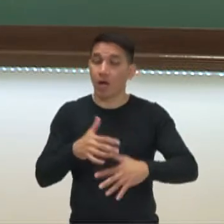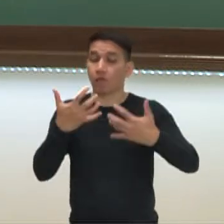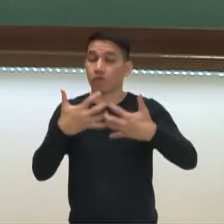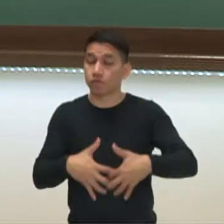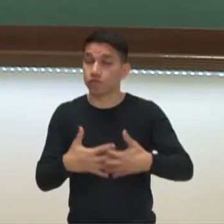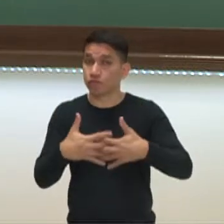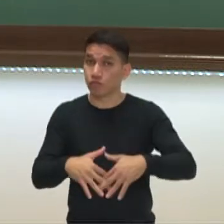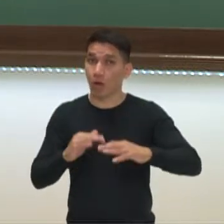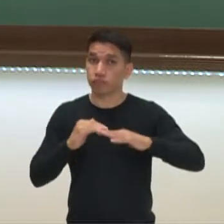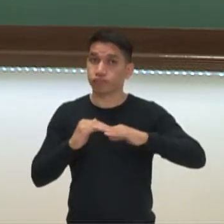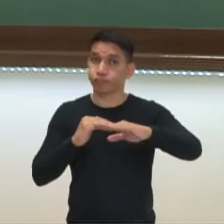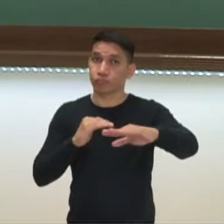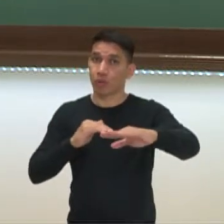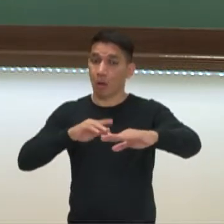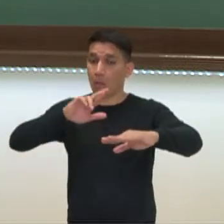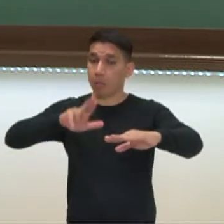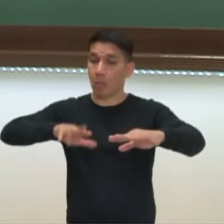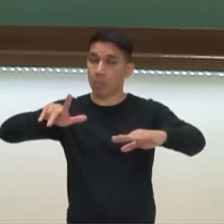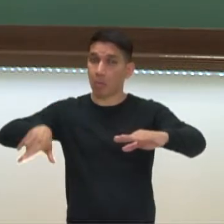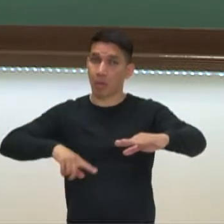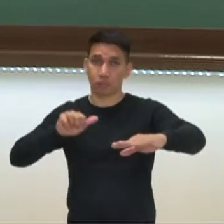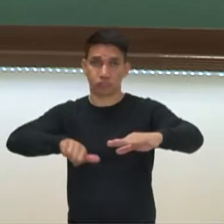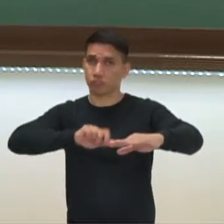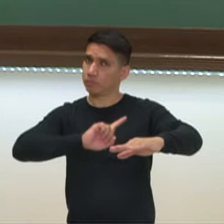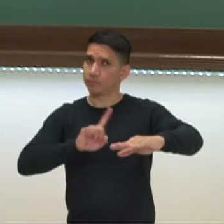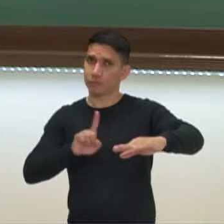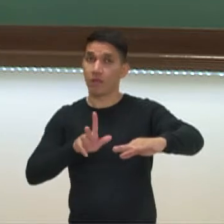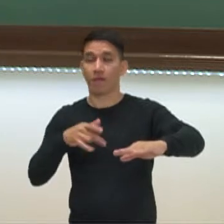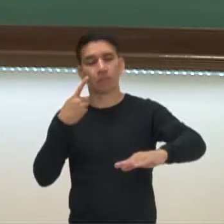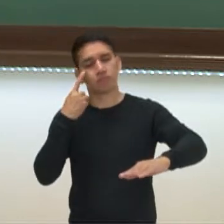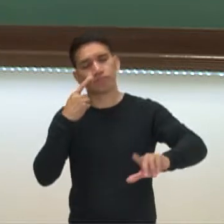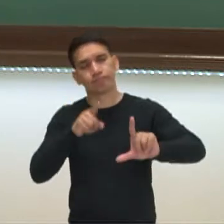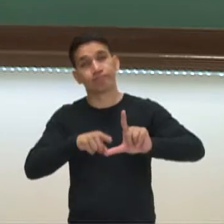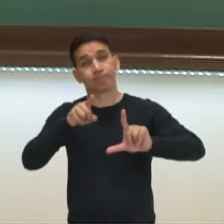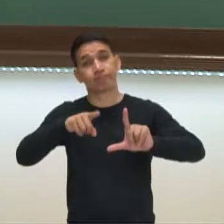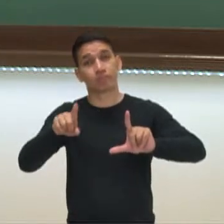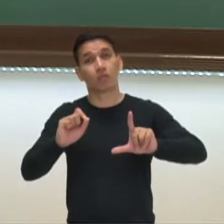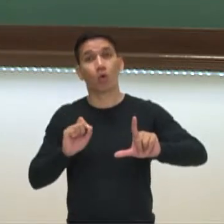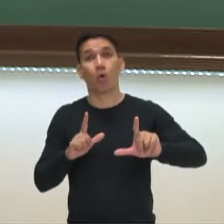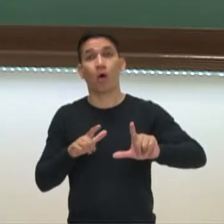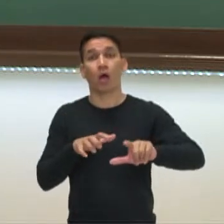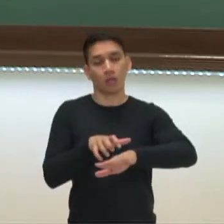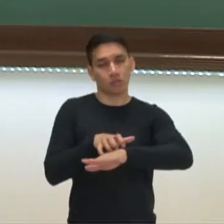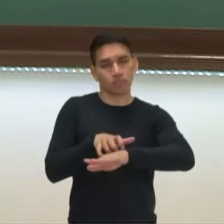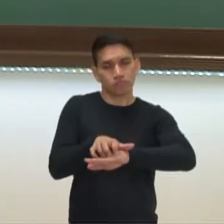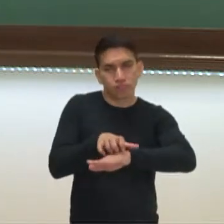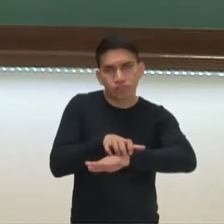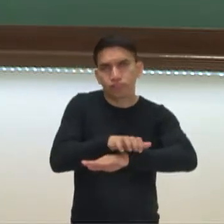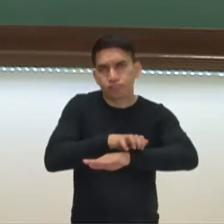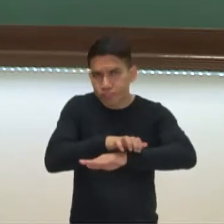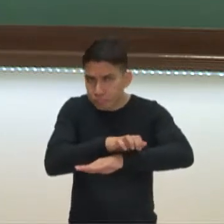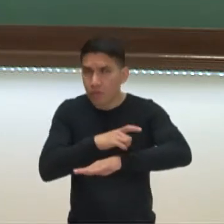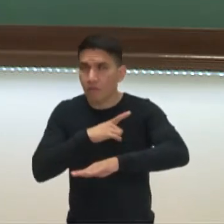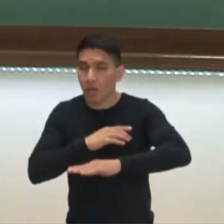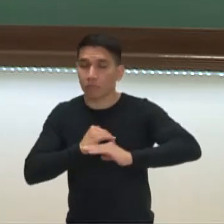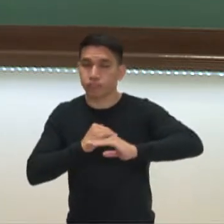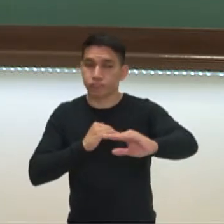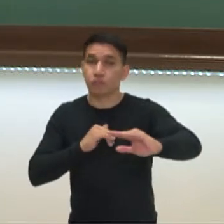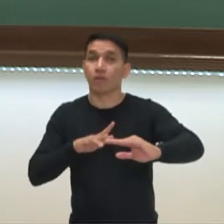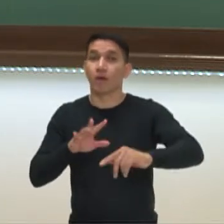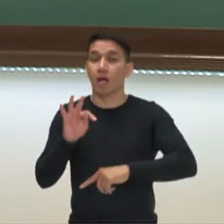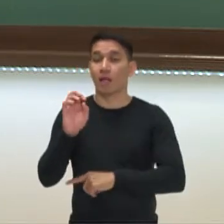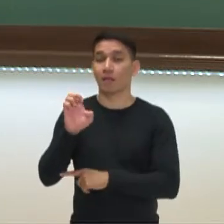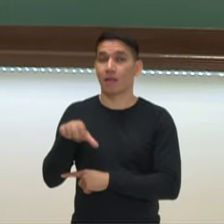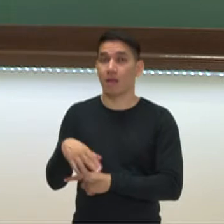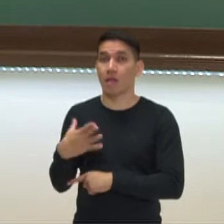alterada. Então você vai ter um gráfico que a resistência vai se manter constante e a tensão vai aumentar